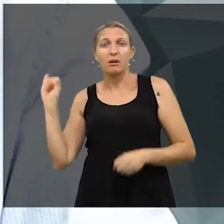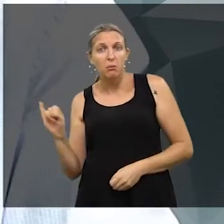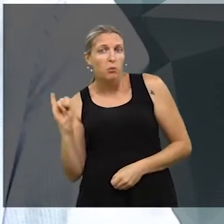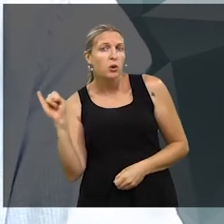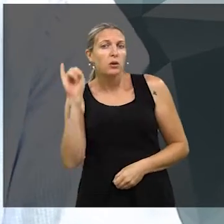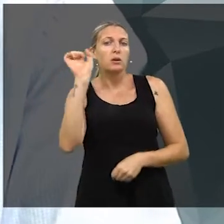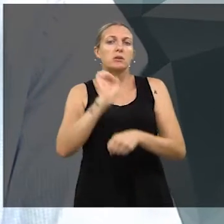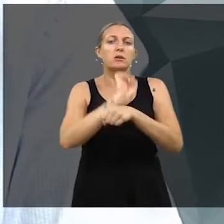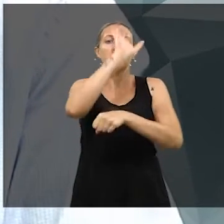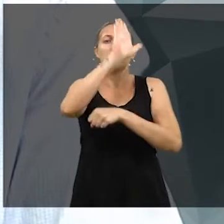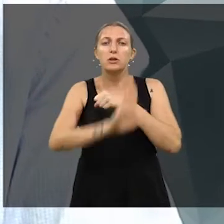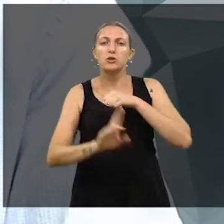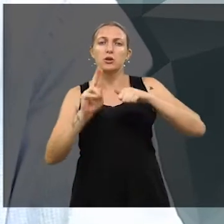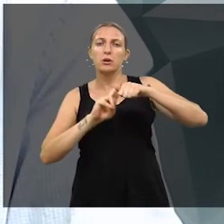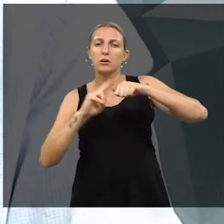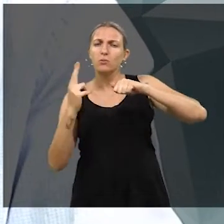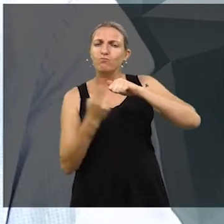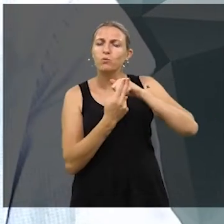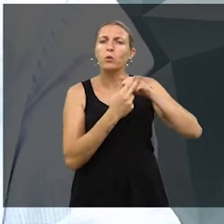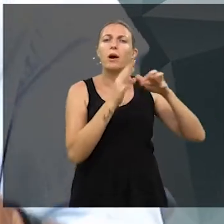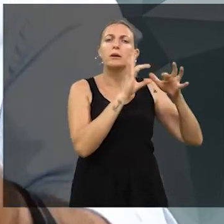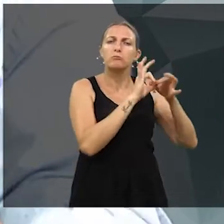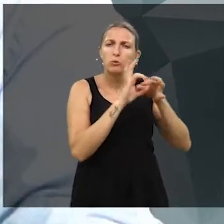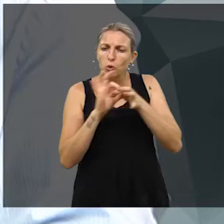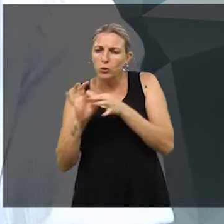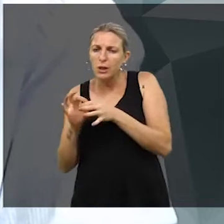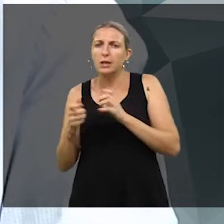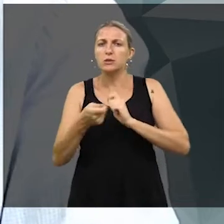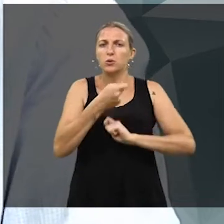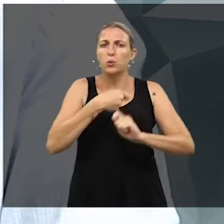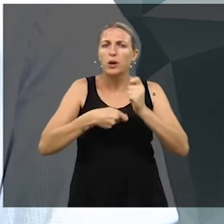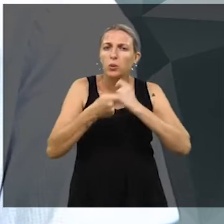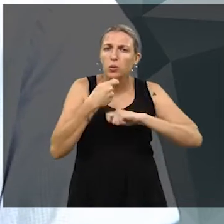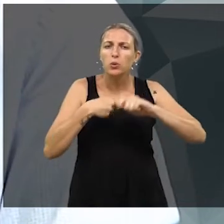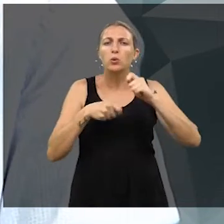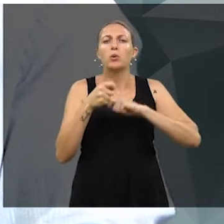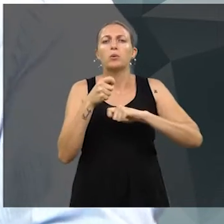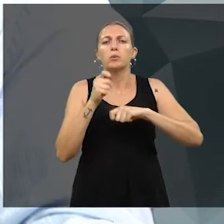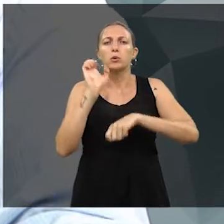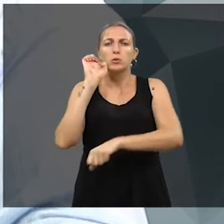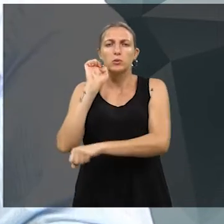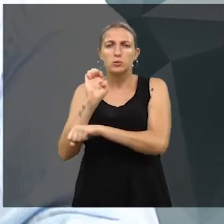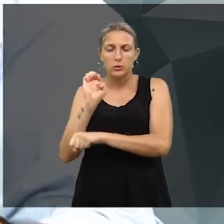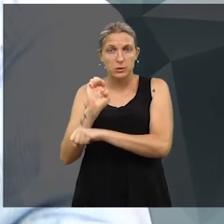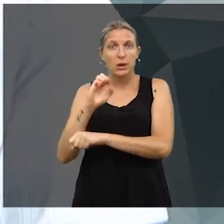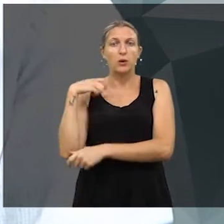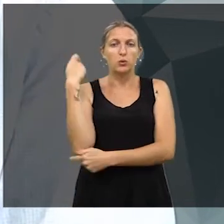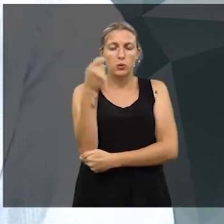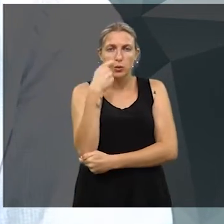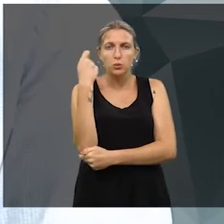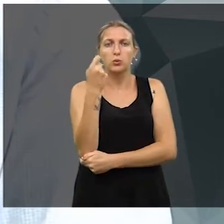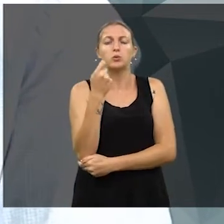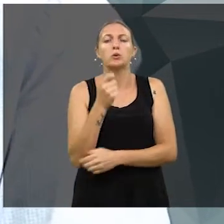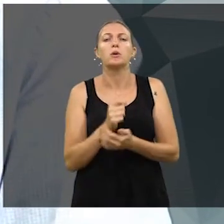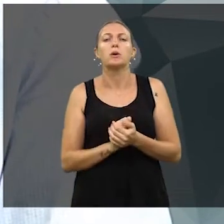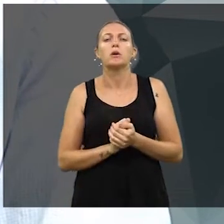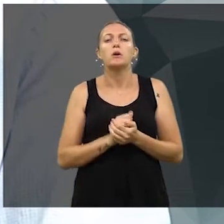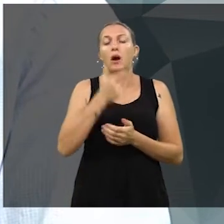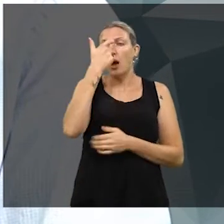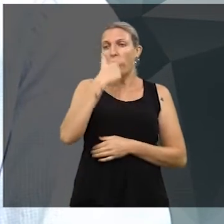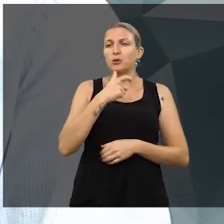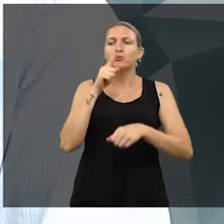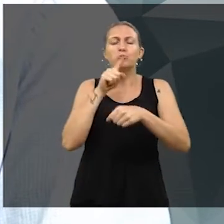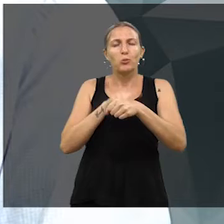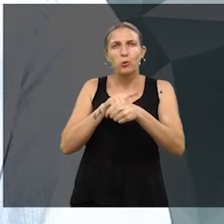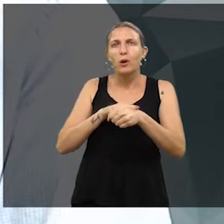no contexto econômico do estado do Rio Grande do Sul, e por isso sempre a gente lutar junto para construir uma cidade e uma região melhor para todos. Então acho que foi